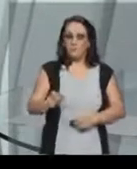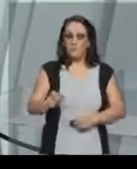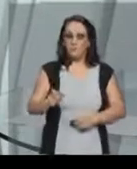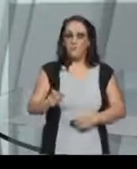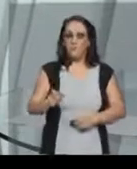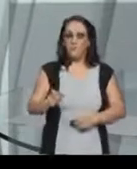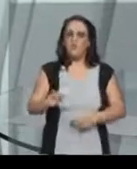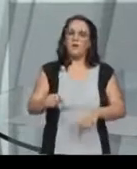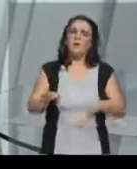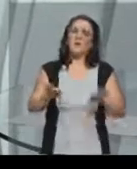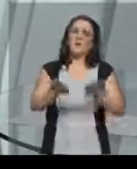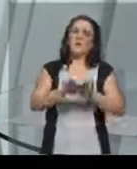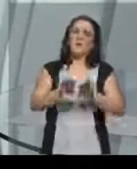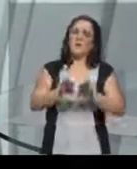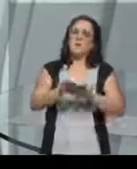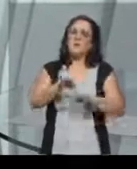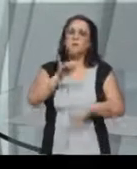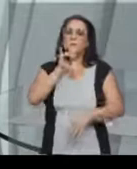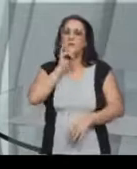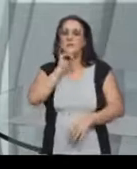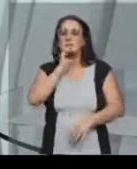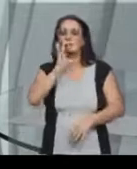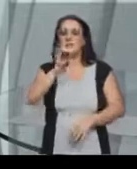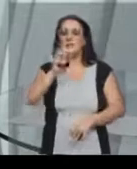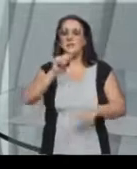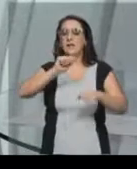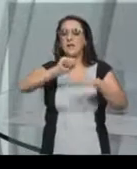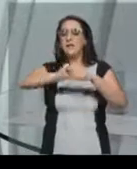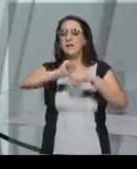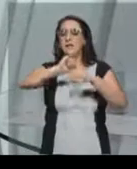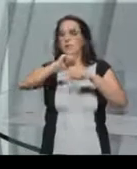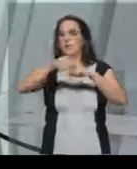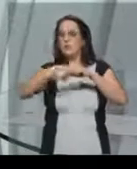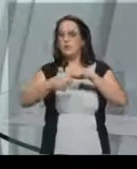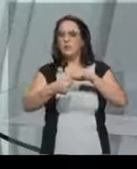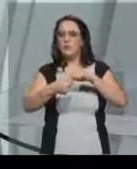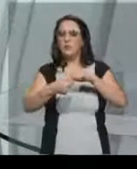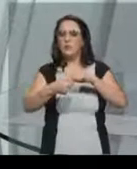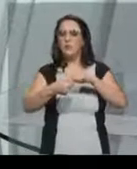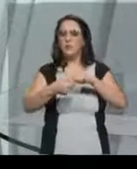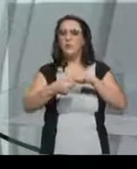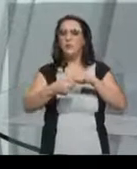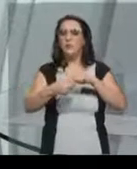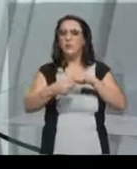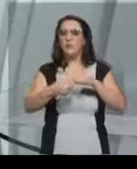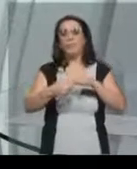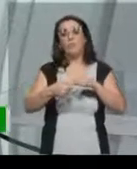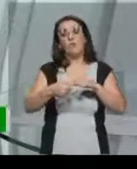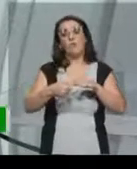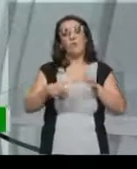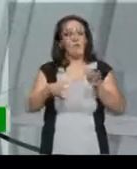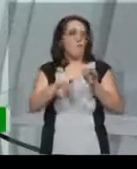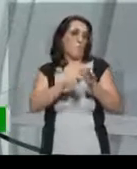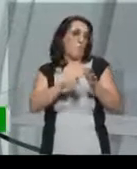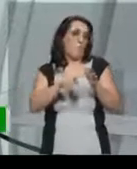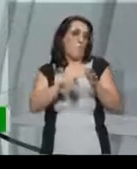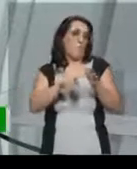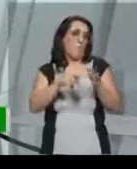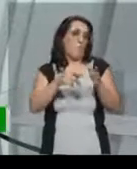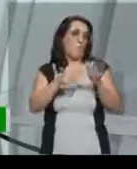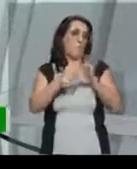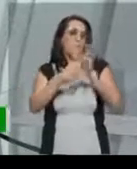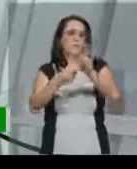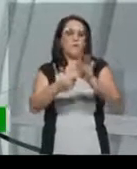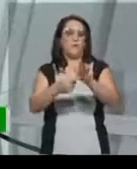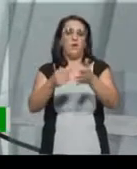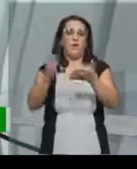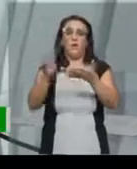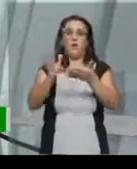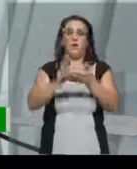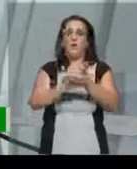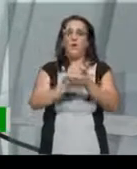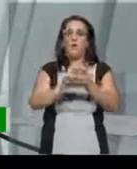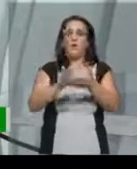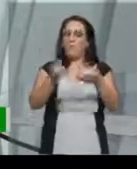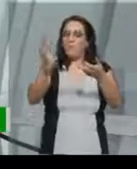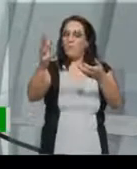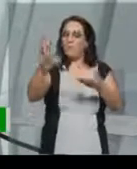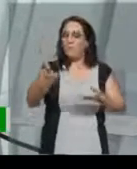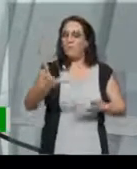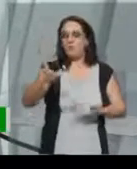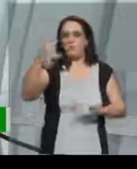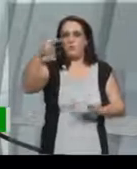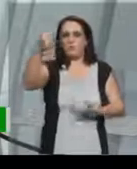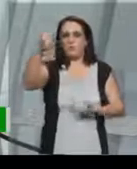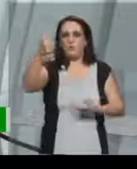se aparecer adjetivo, são adjetivos ali na descrição de algo, contidos, nada